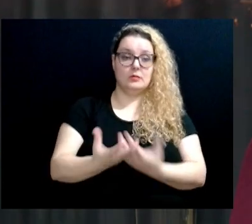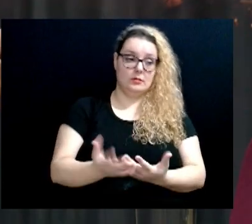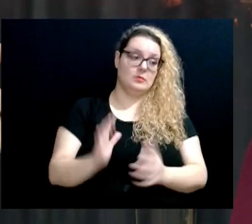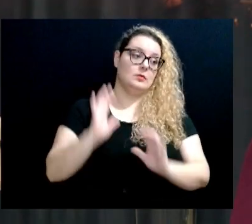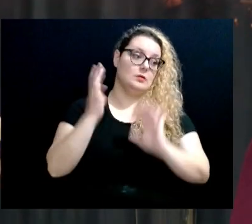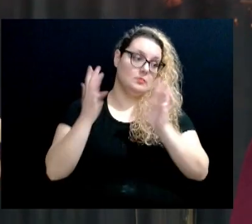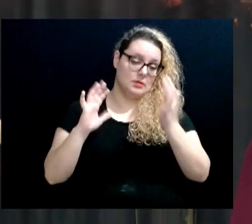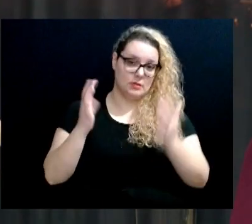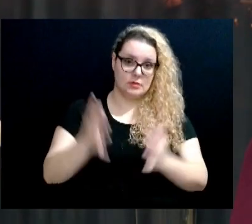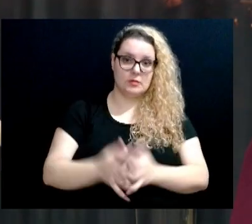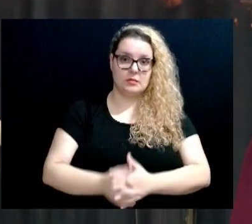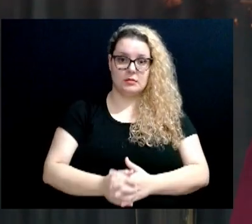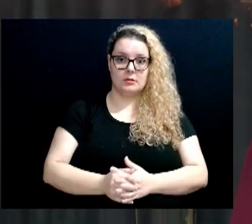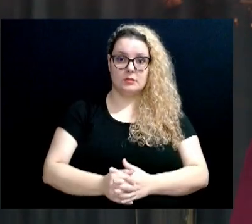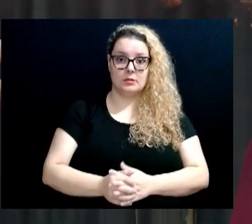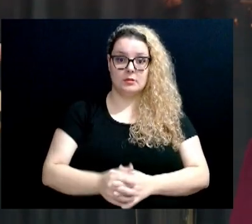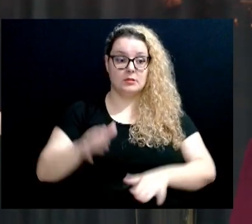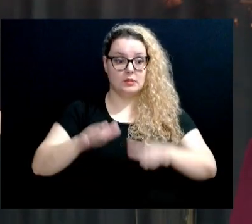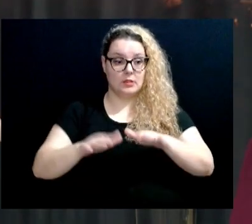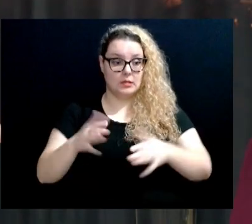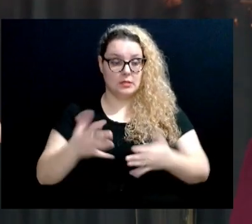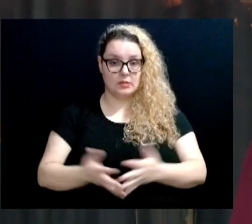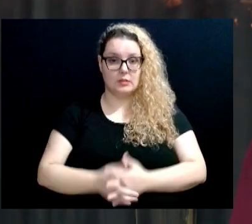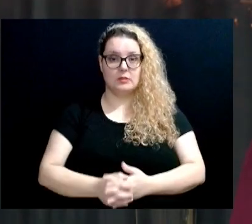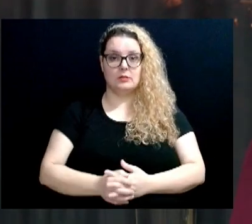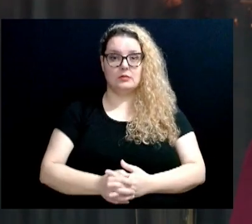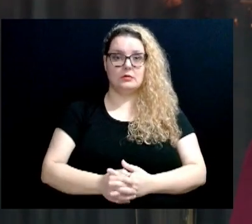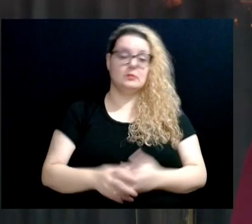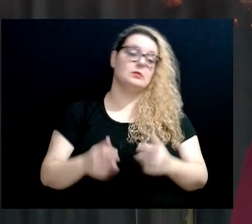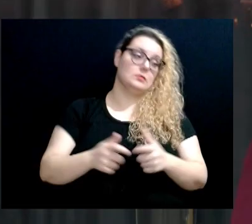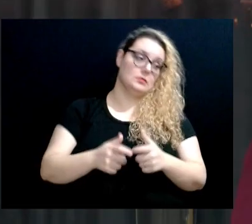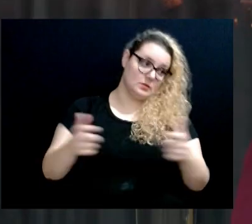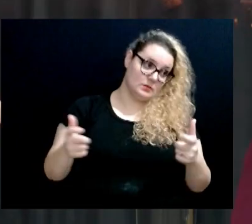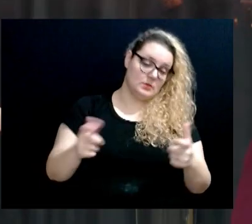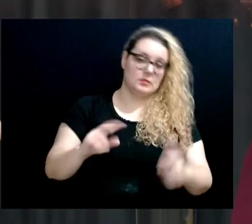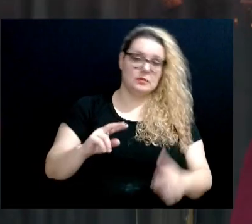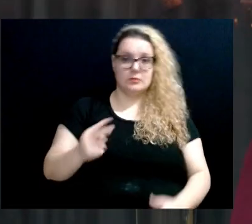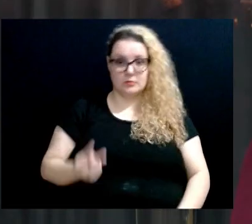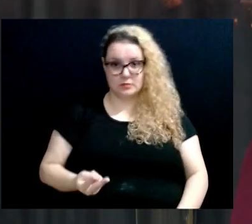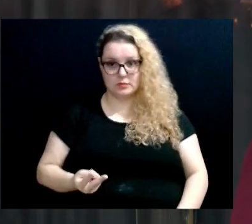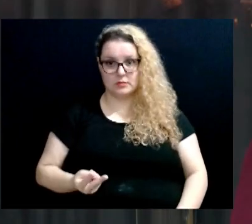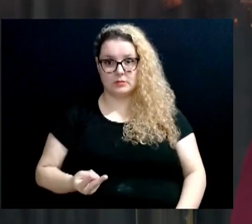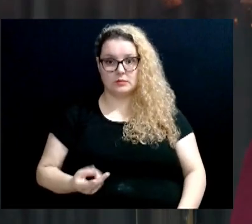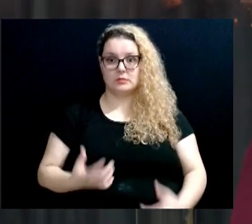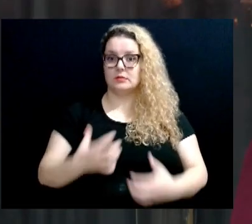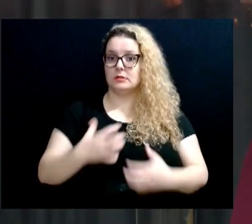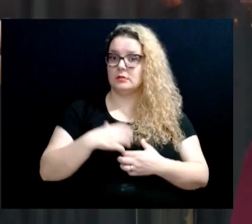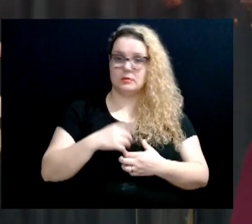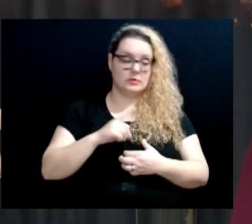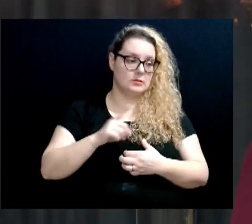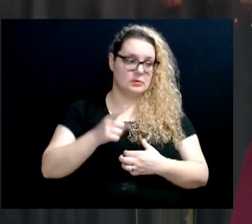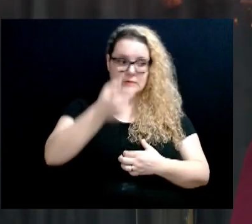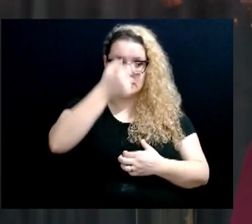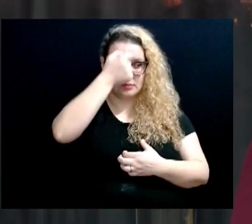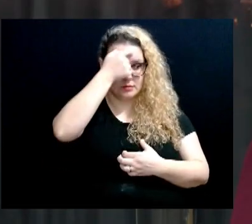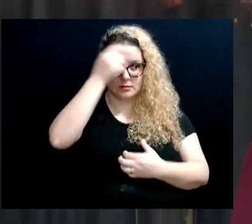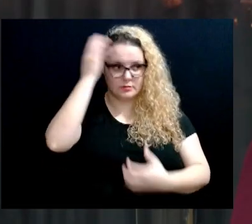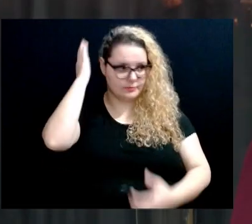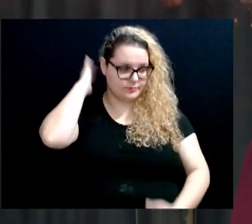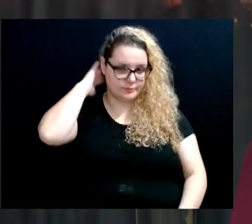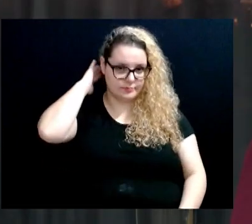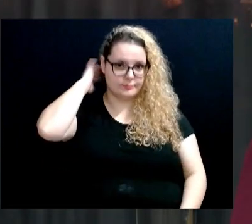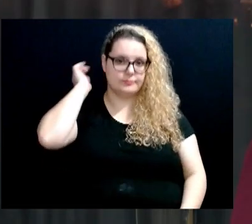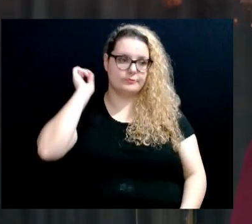E muitas das vezes, e na maioria das vezes, esses sentimentos não estão conscientes. Eles são inconscientes,